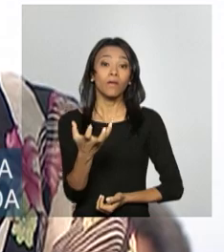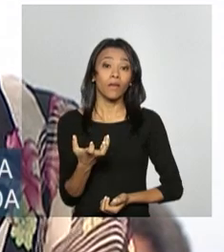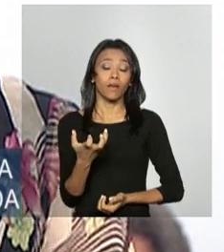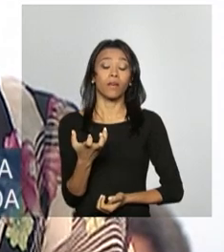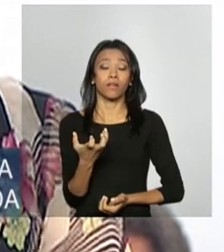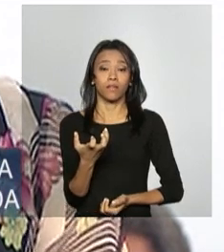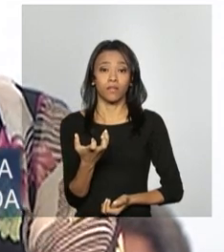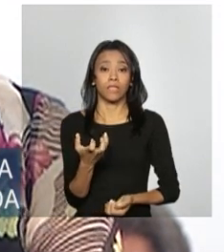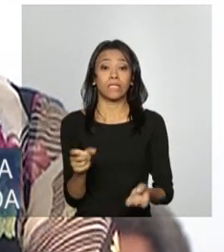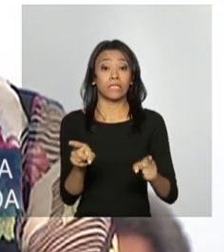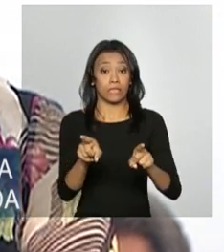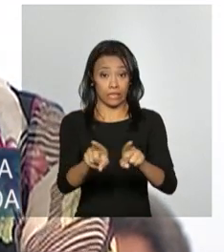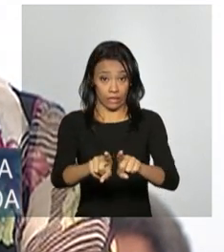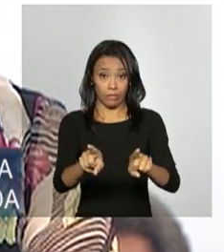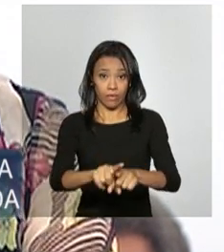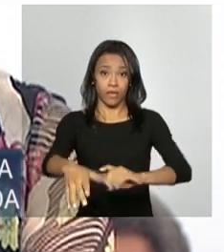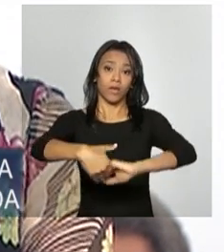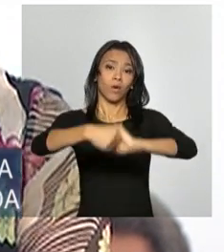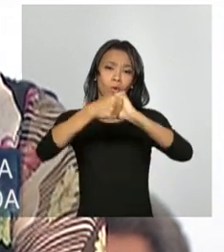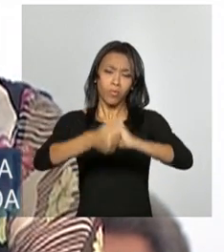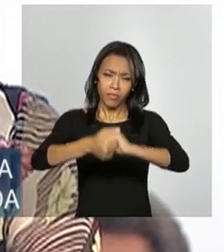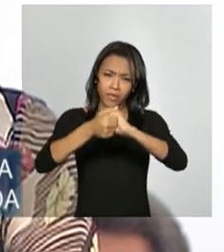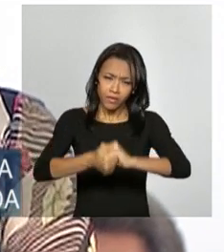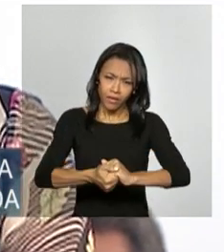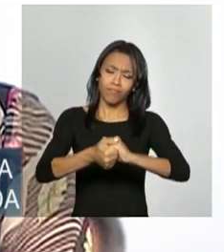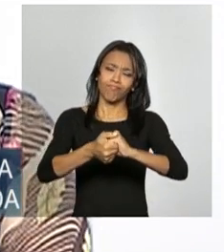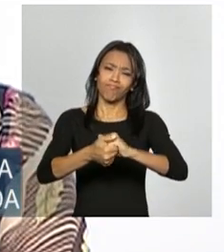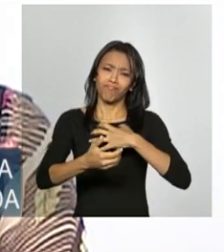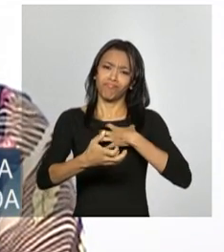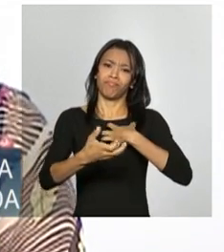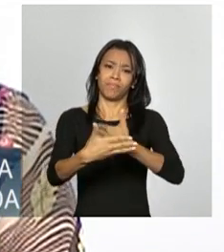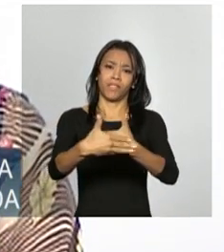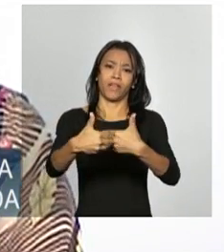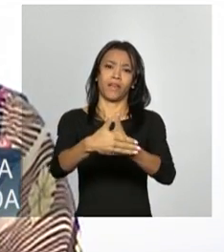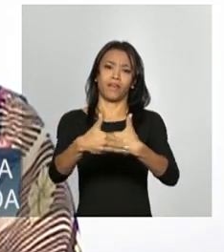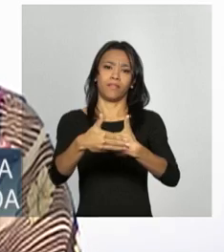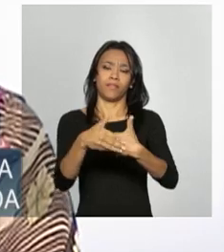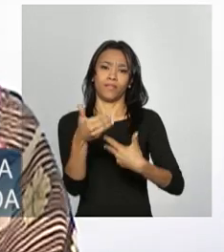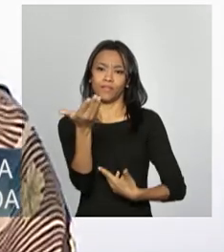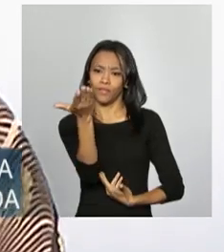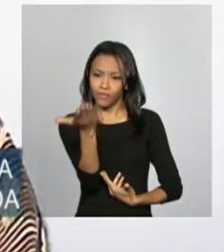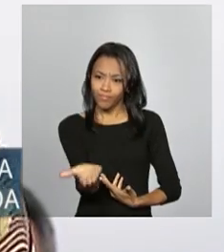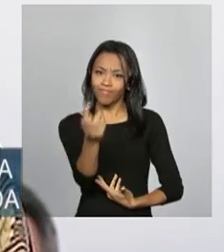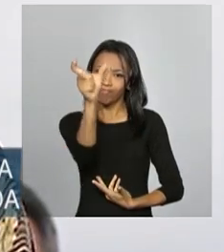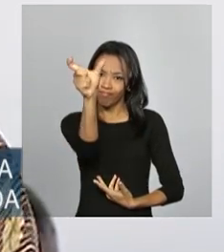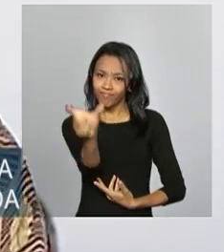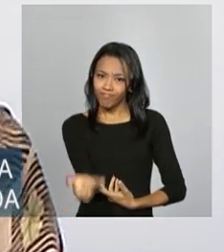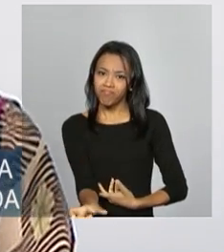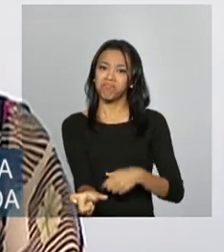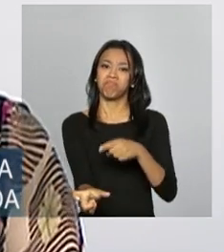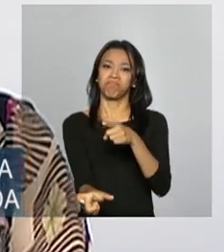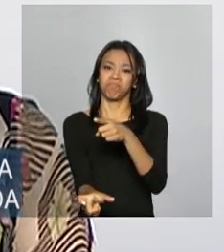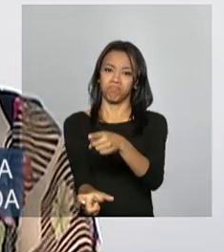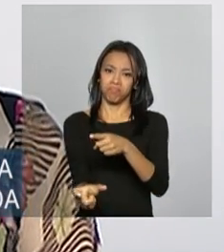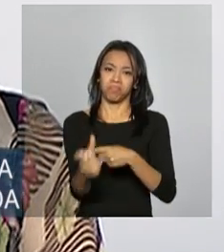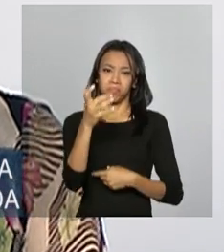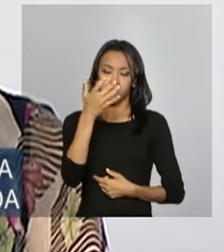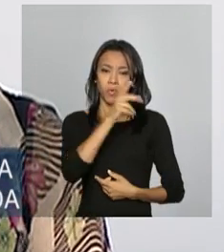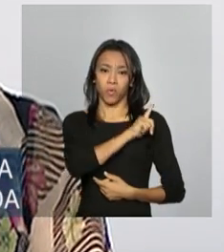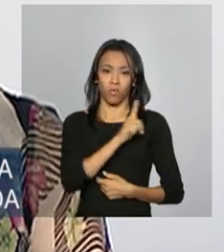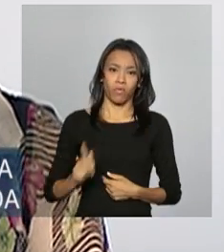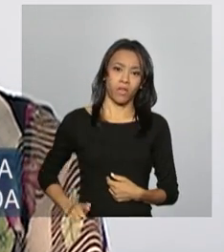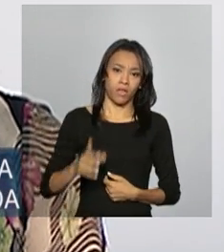também cumprimentar com muito carinho nosso combativo, guerreiro,